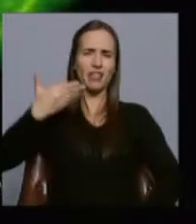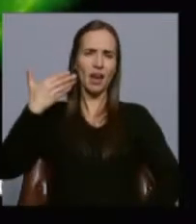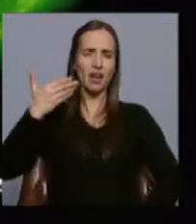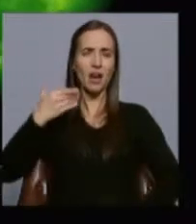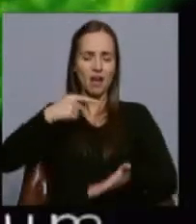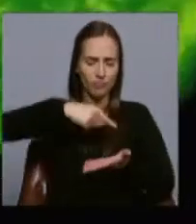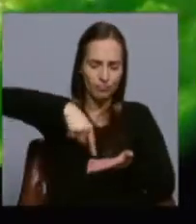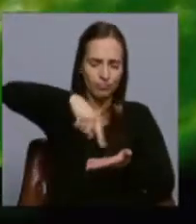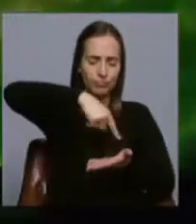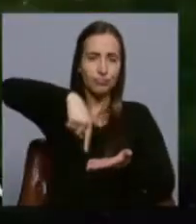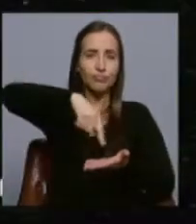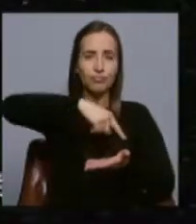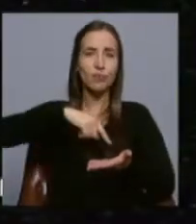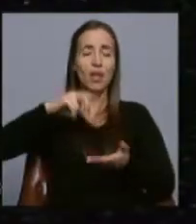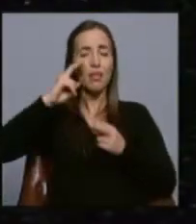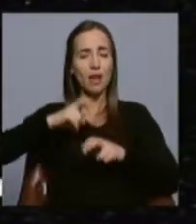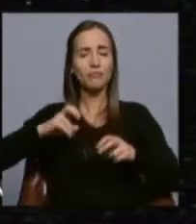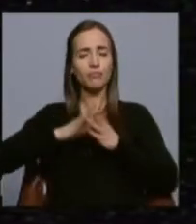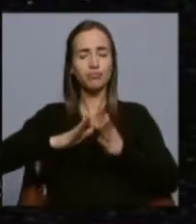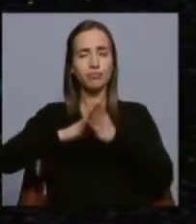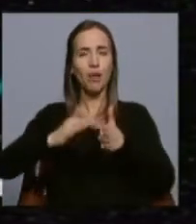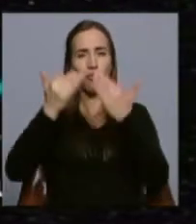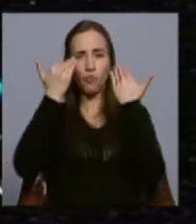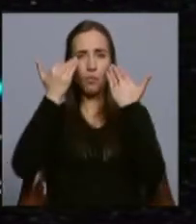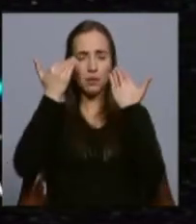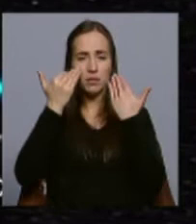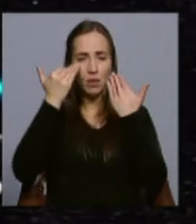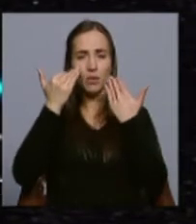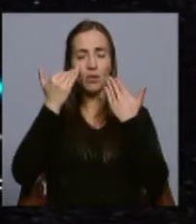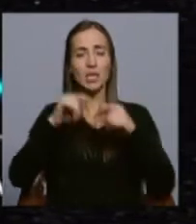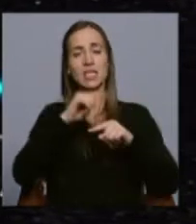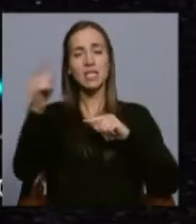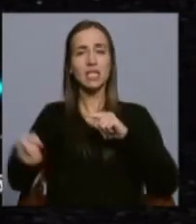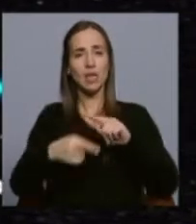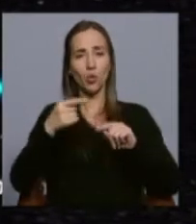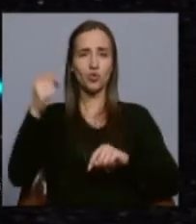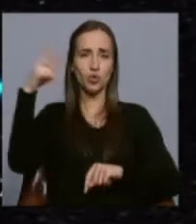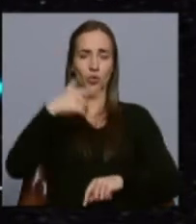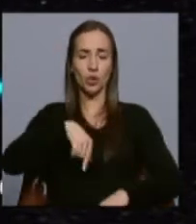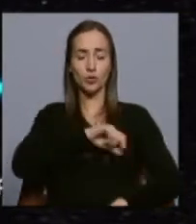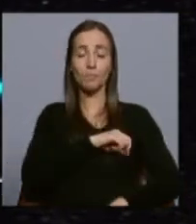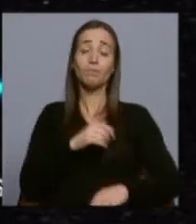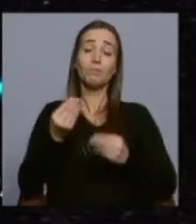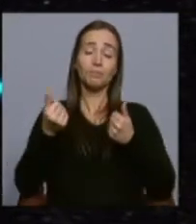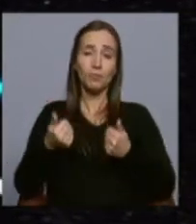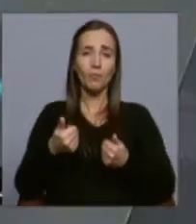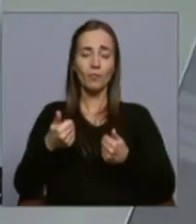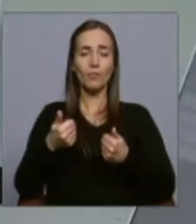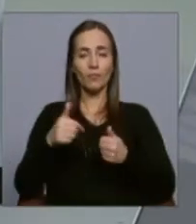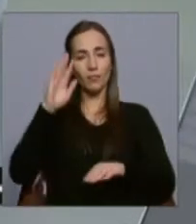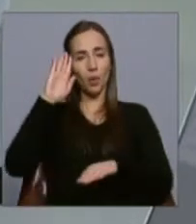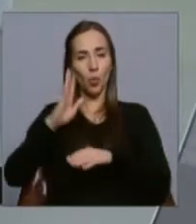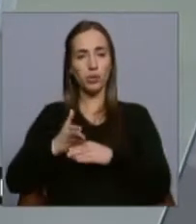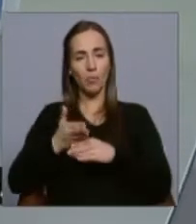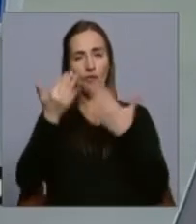fazer esta autêntica biblioteca do ciclo energético do nosso Sol. Muito bem, e agora a última referência,